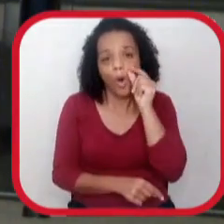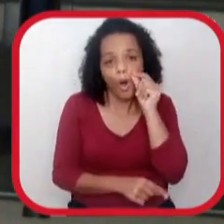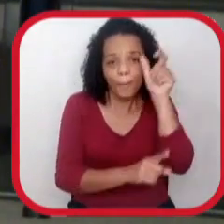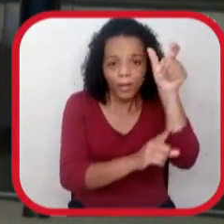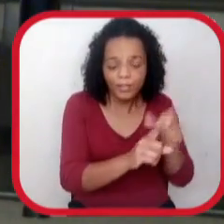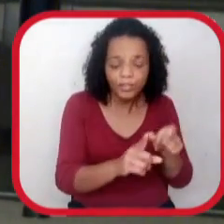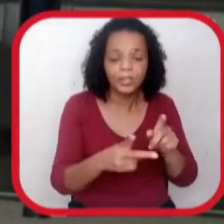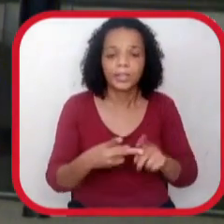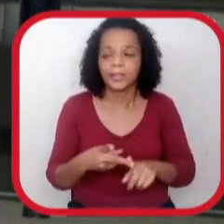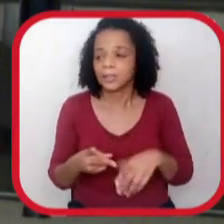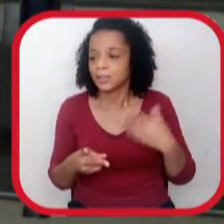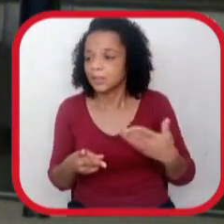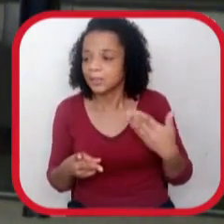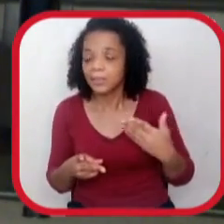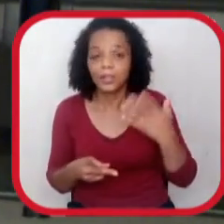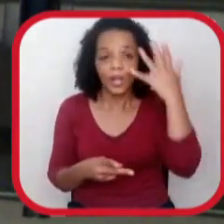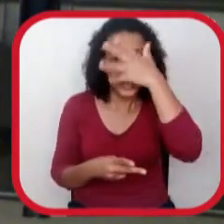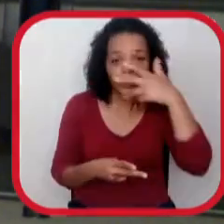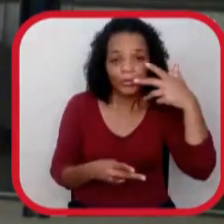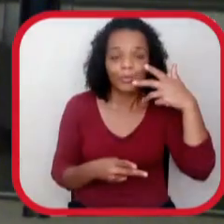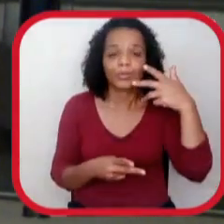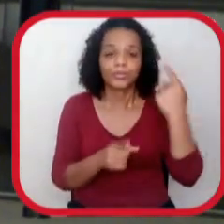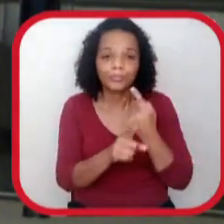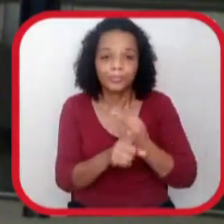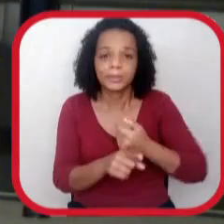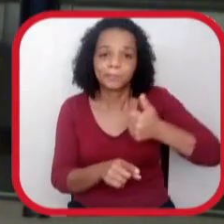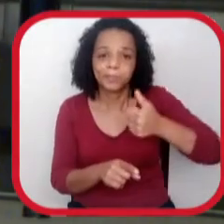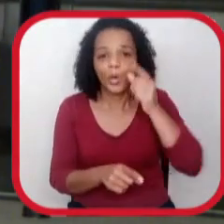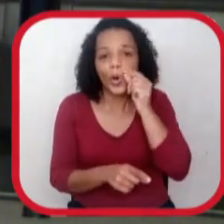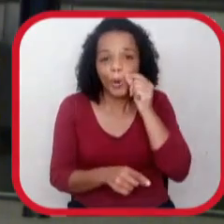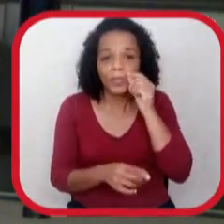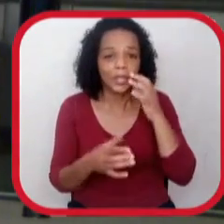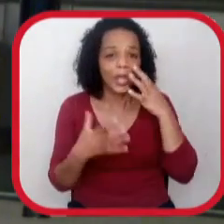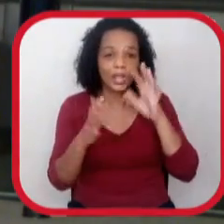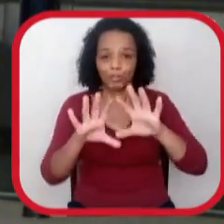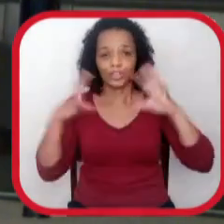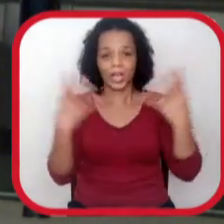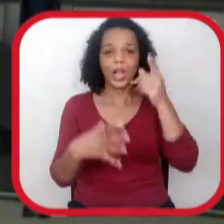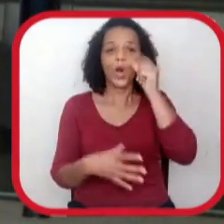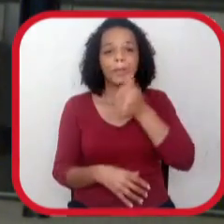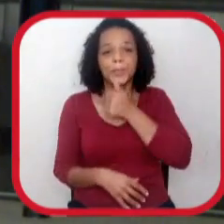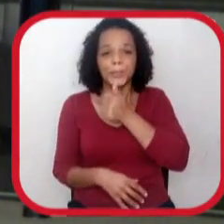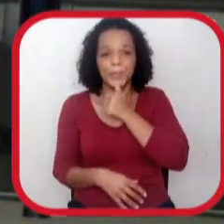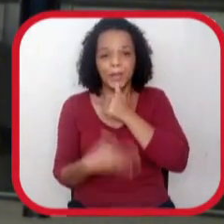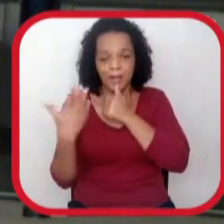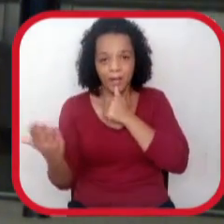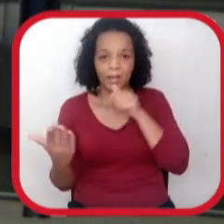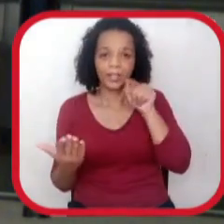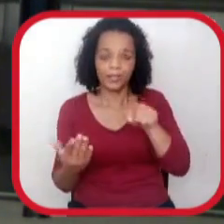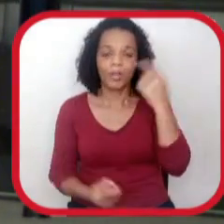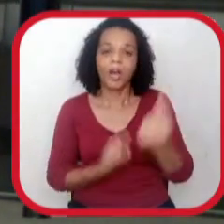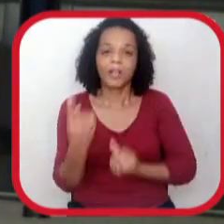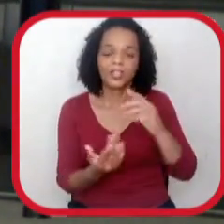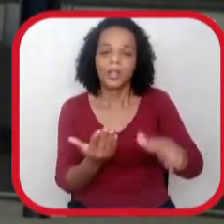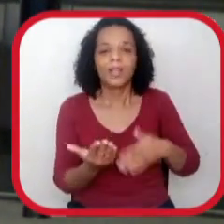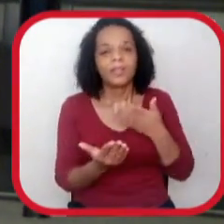são homens, os redatores principais são homens, regra geral são homens que decidem as coisas.